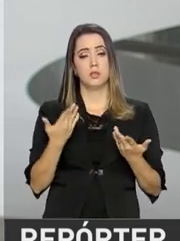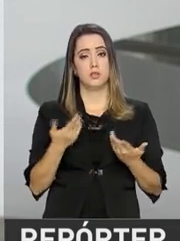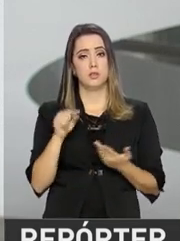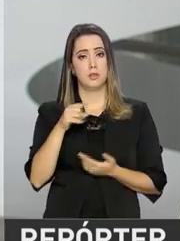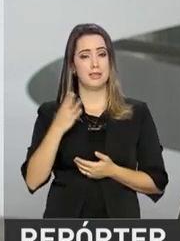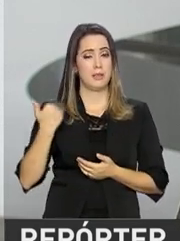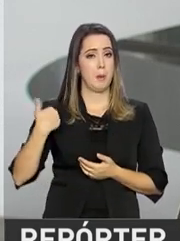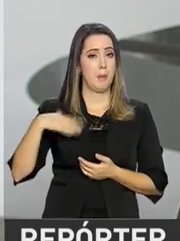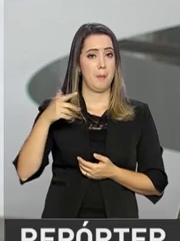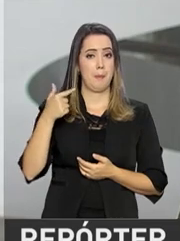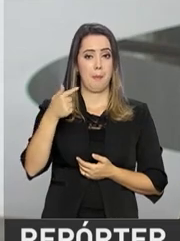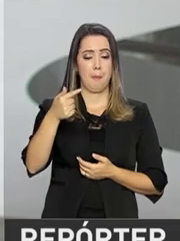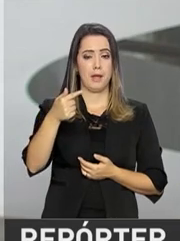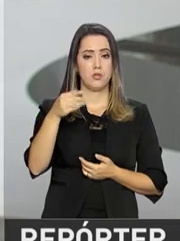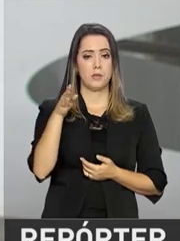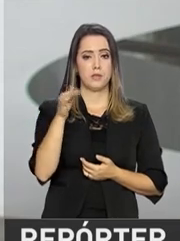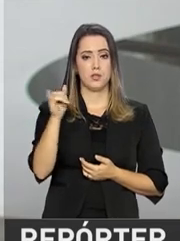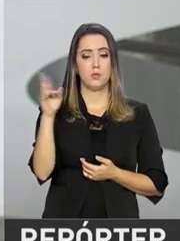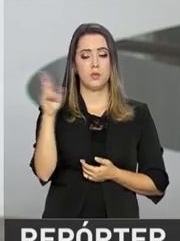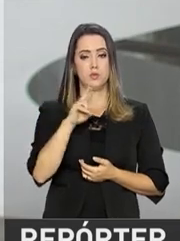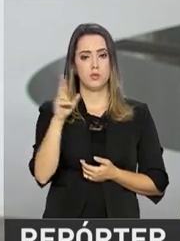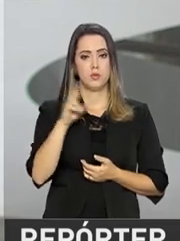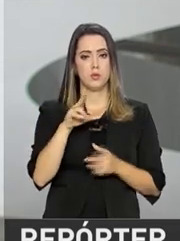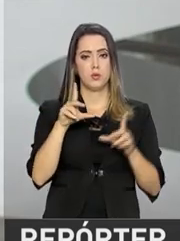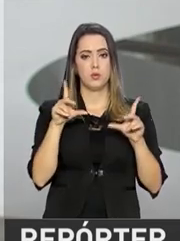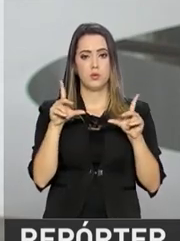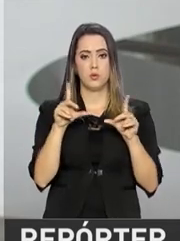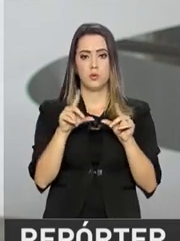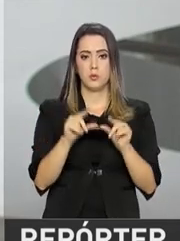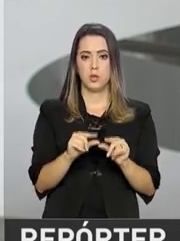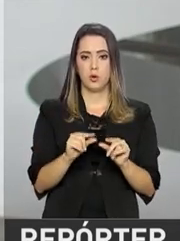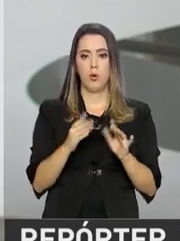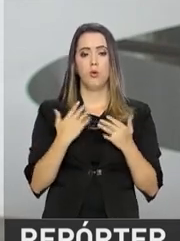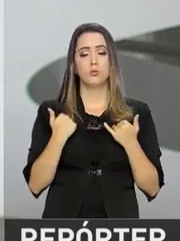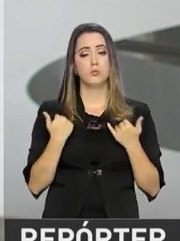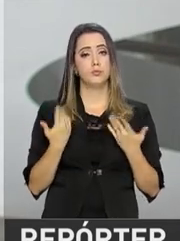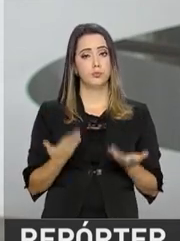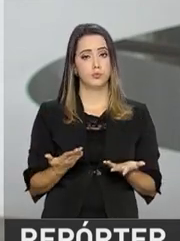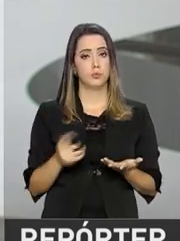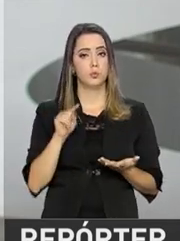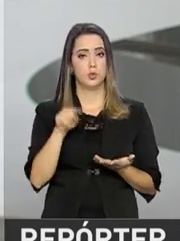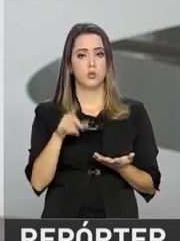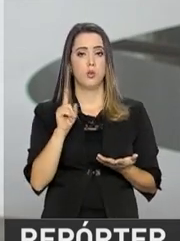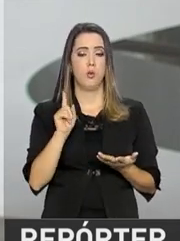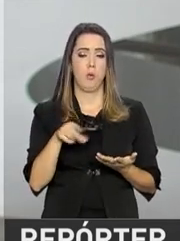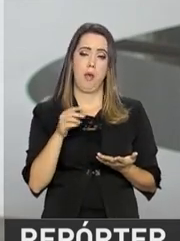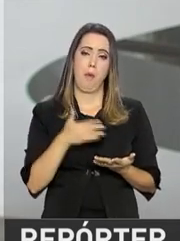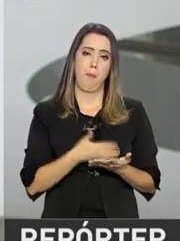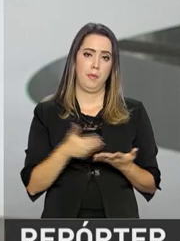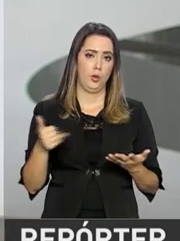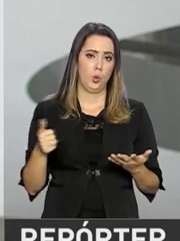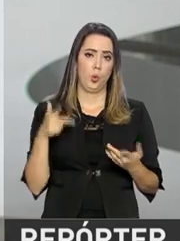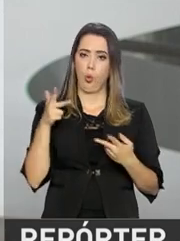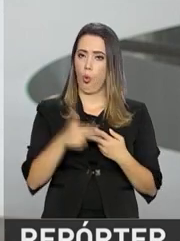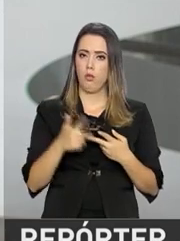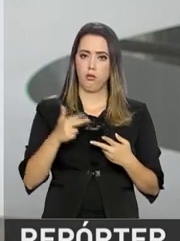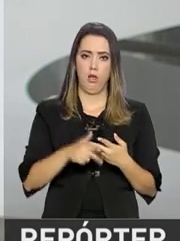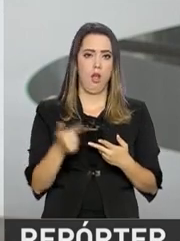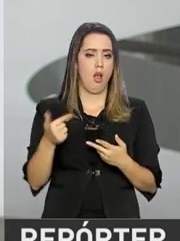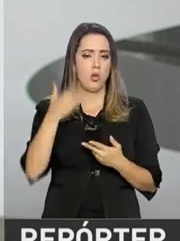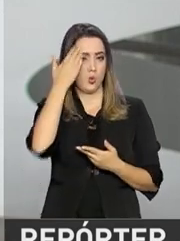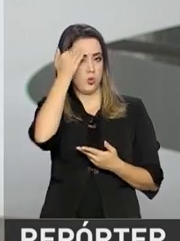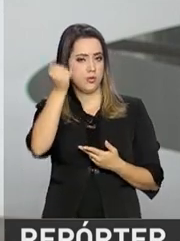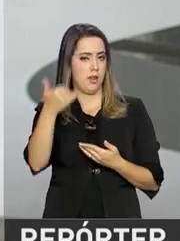mais de sete milhões e meio de reais seja menor para o governo federal então é por isso que esses recursos estão sendo